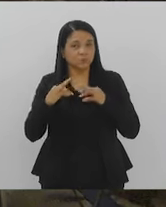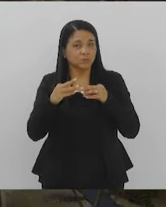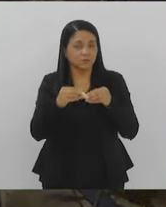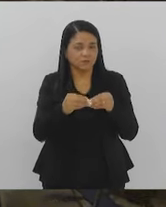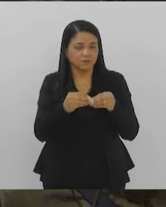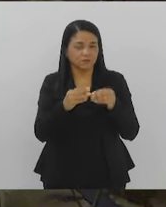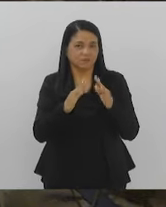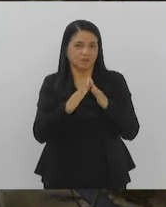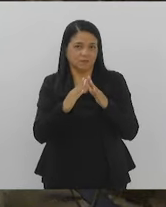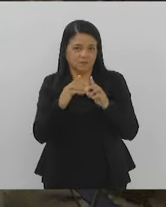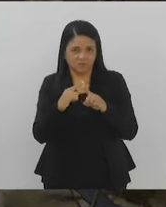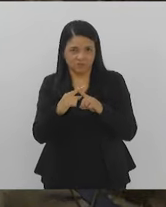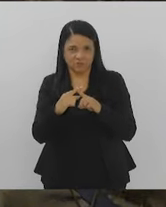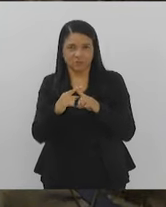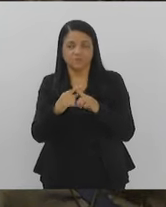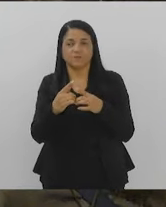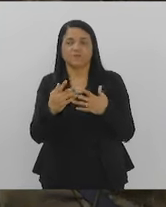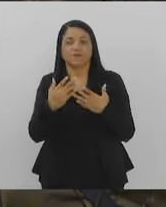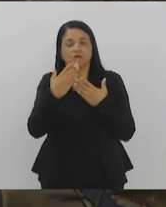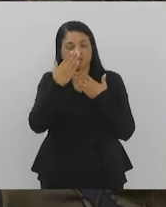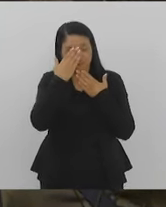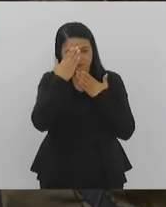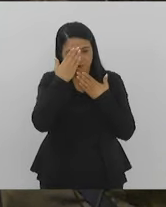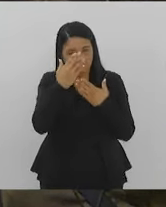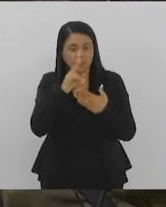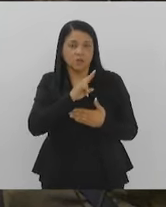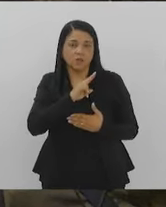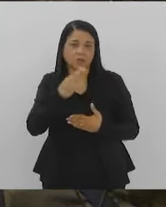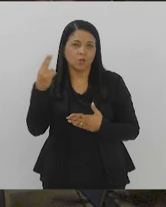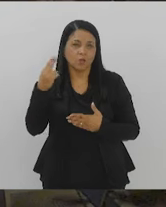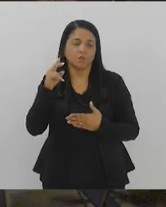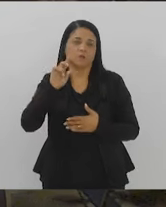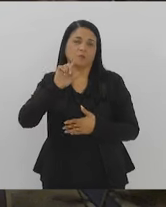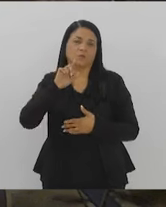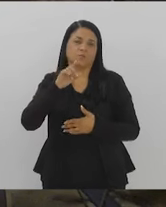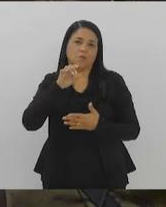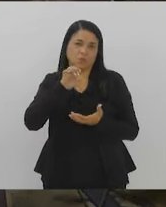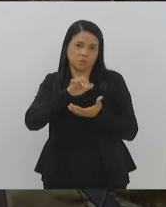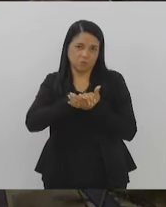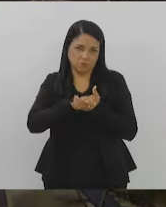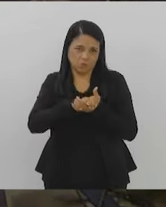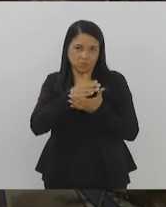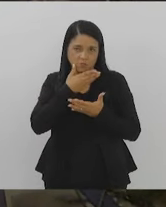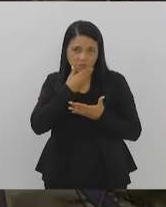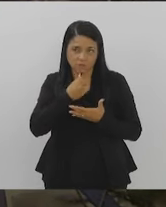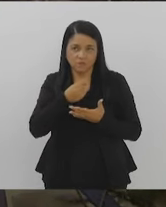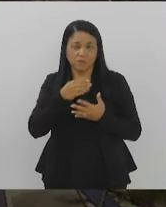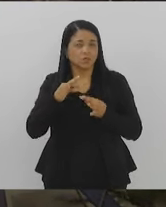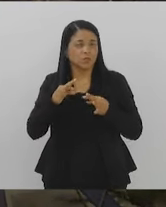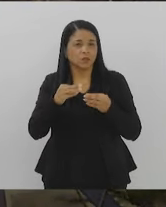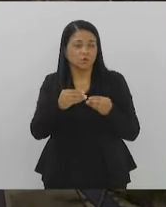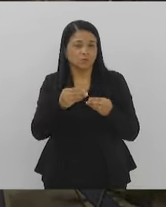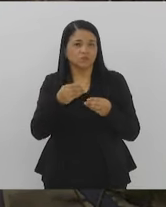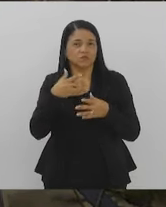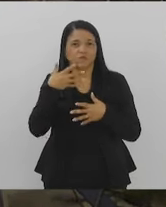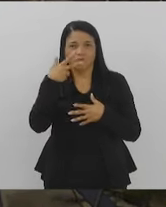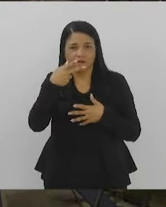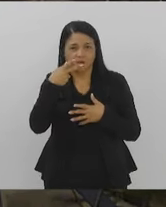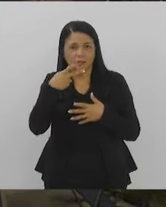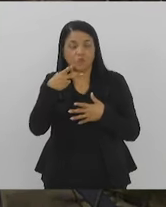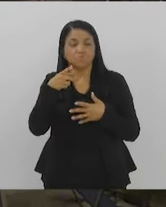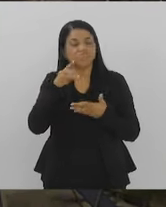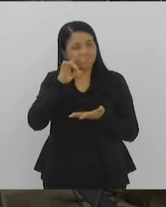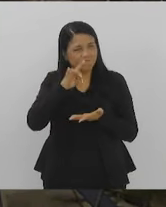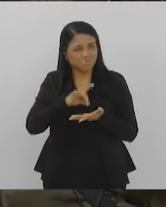presentes. Agradecer em nome do meu esposo, o que todos falaram aqui, ele sonhou.